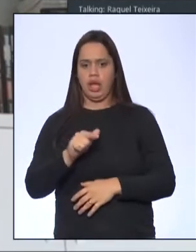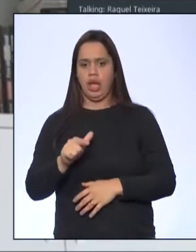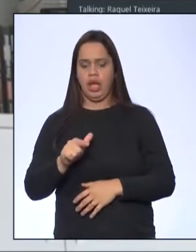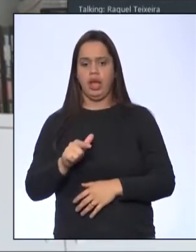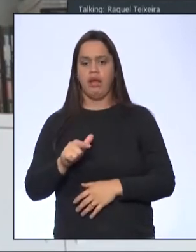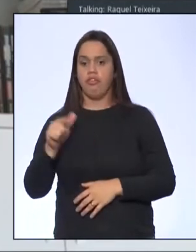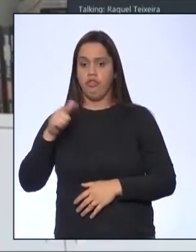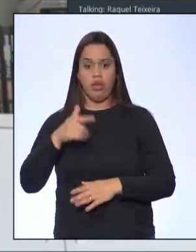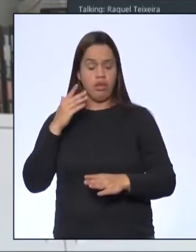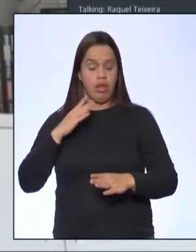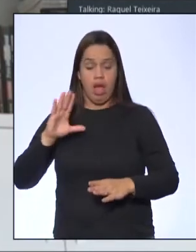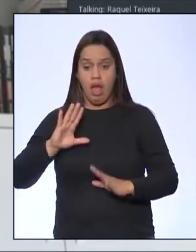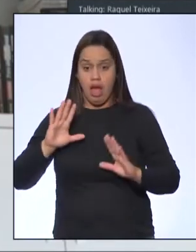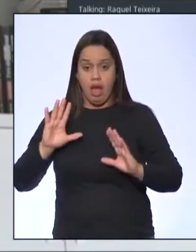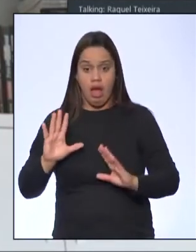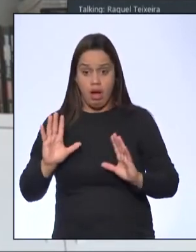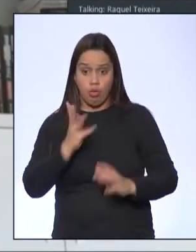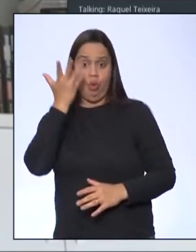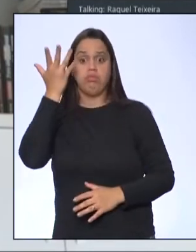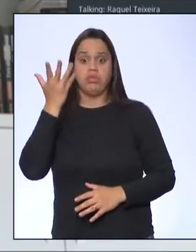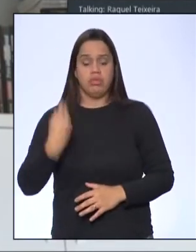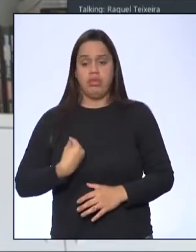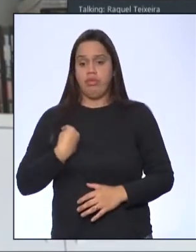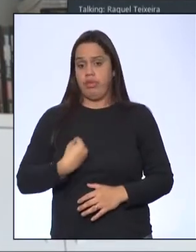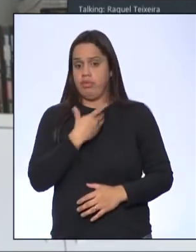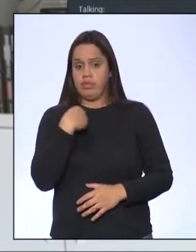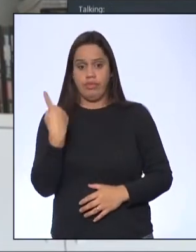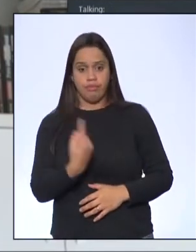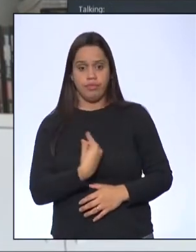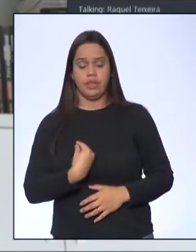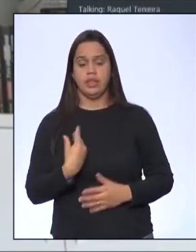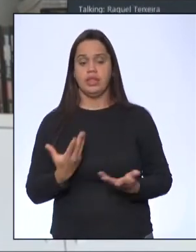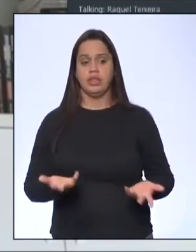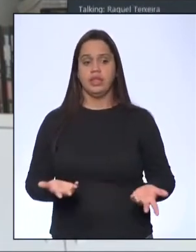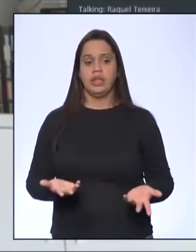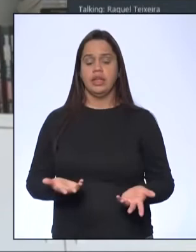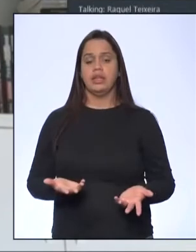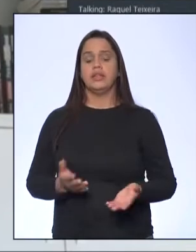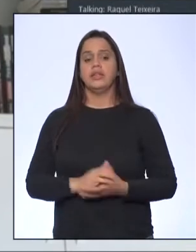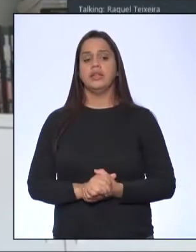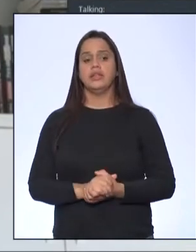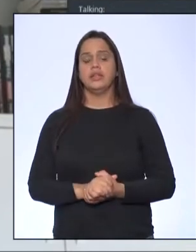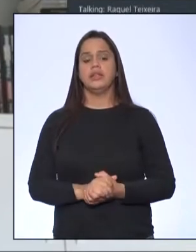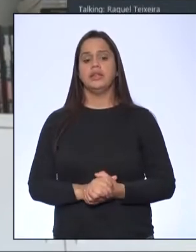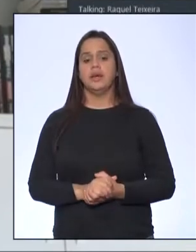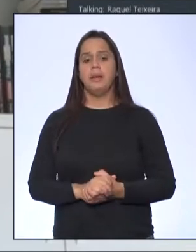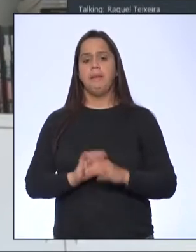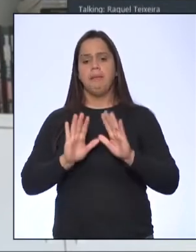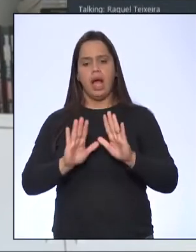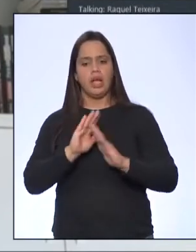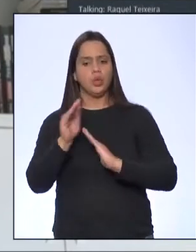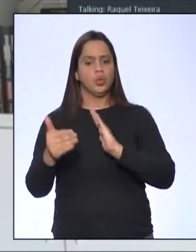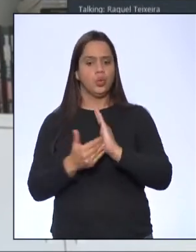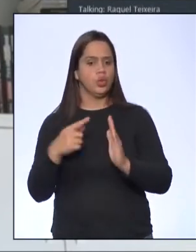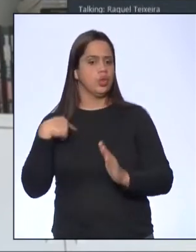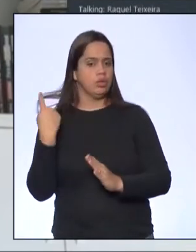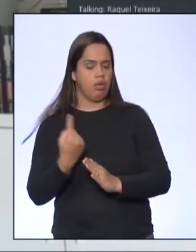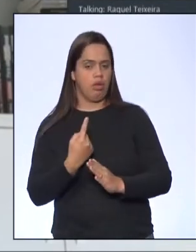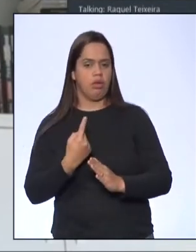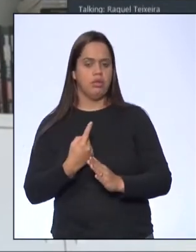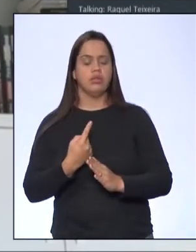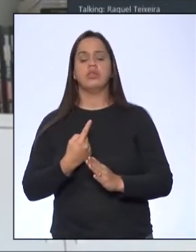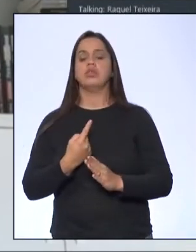coisas que acontecem na vida da gente. Agora, tudo que a gente tem discutido aqui